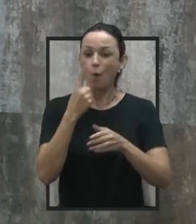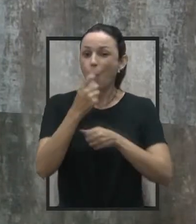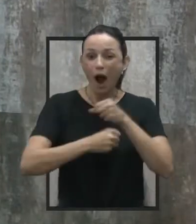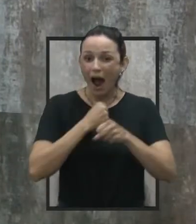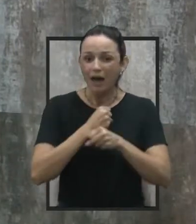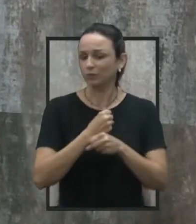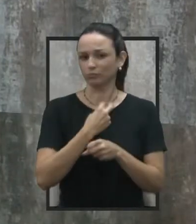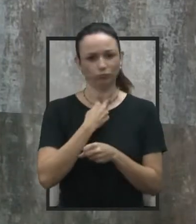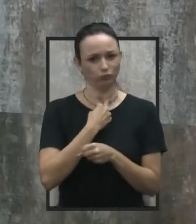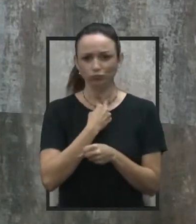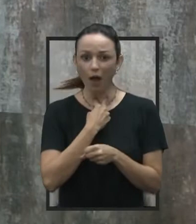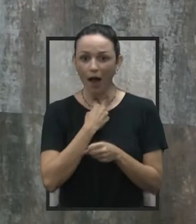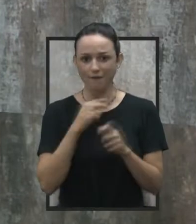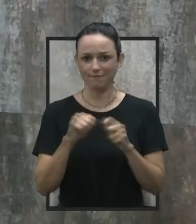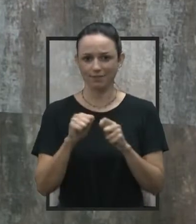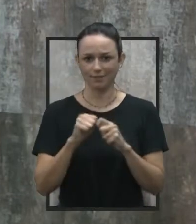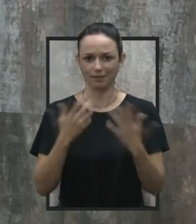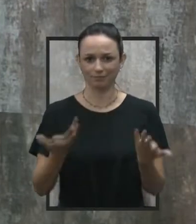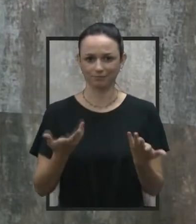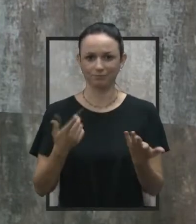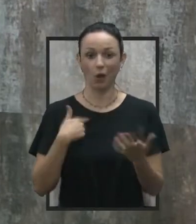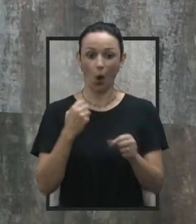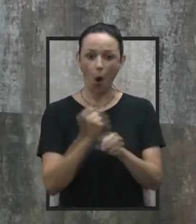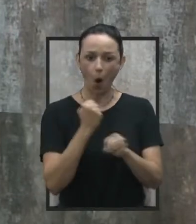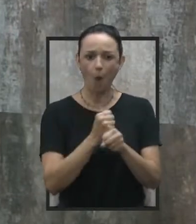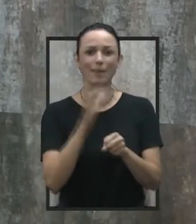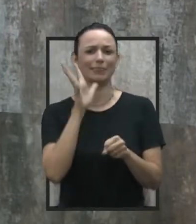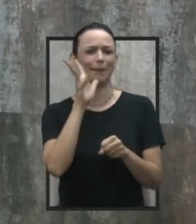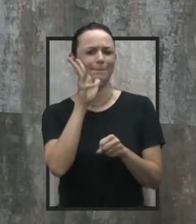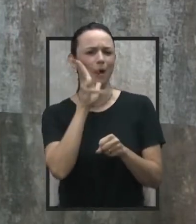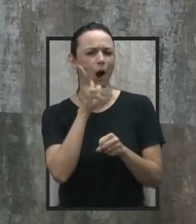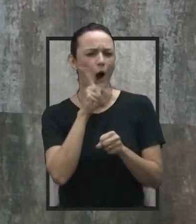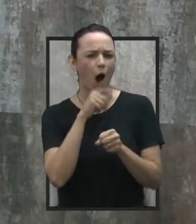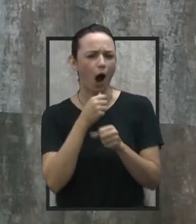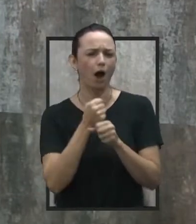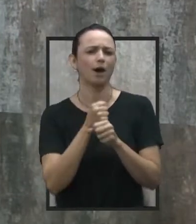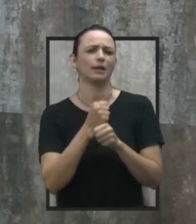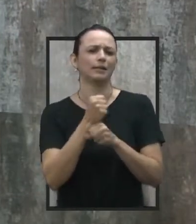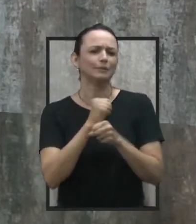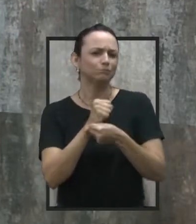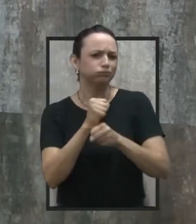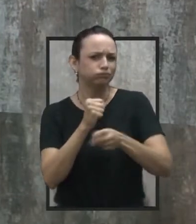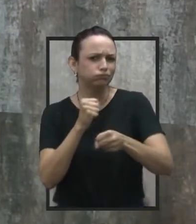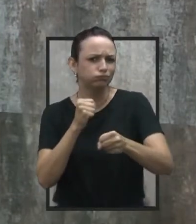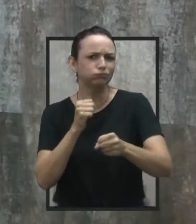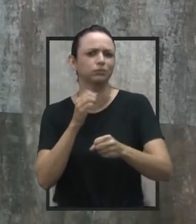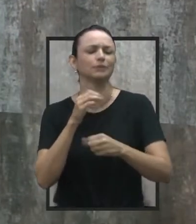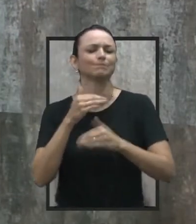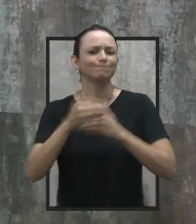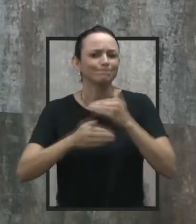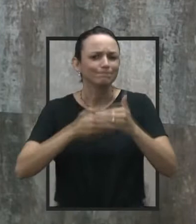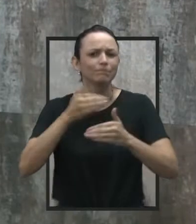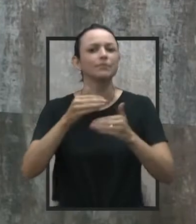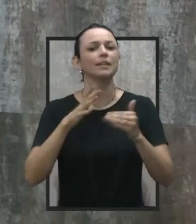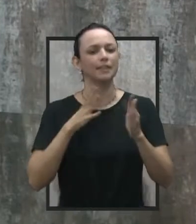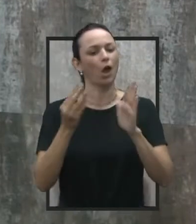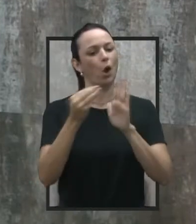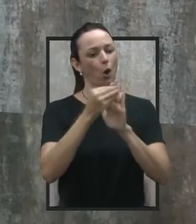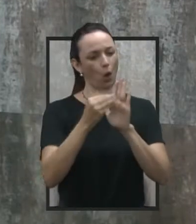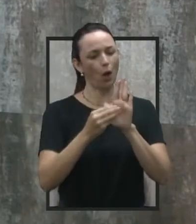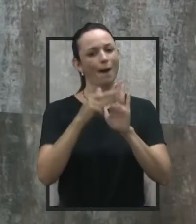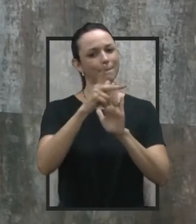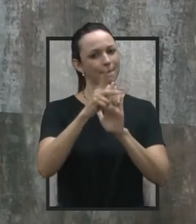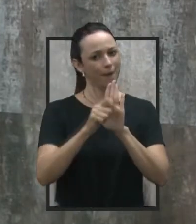em um ano. Então, é preciso, como eu tenho uma obra que vai ter uma duração mais extensa, isso também estará previsto no